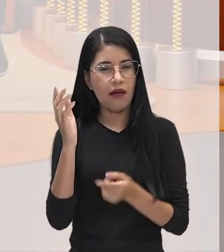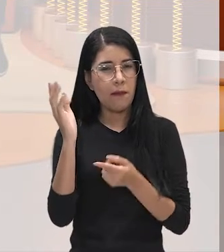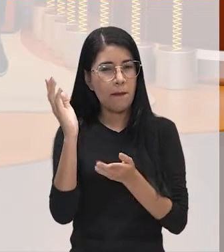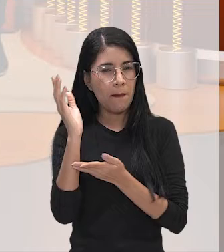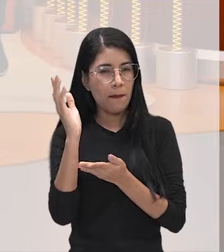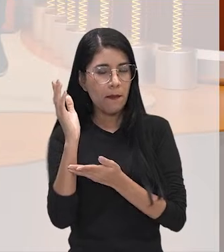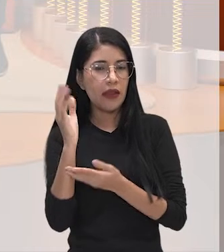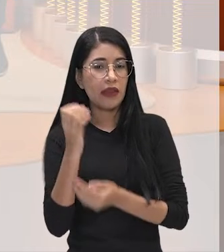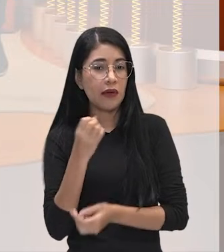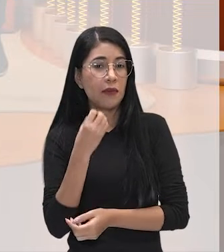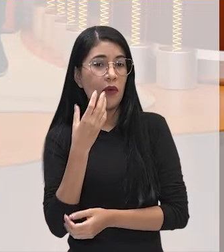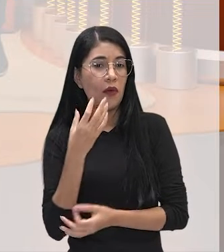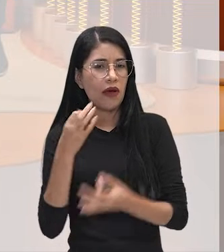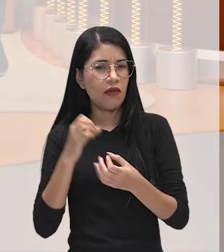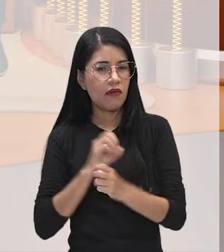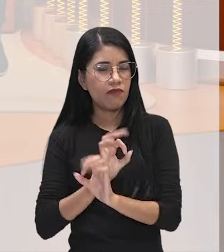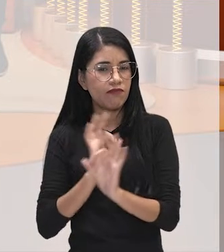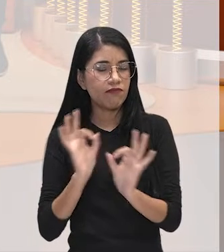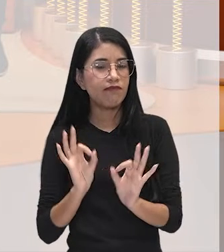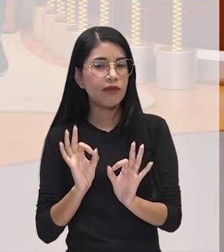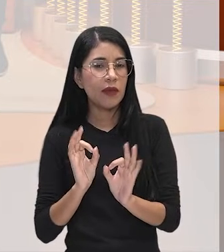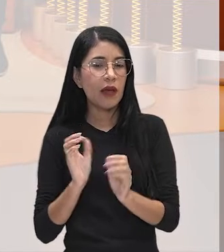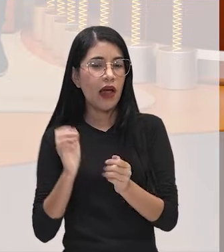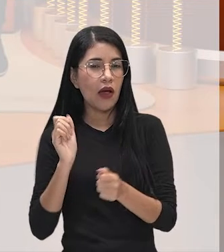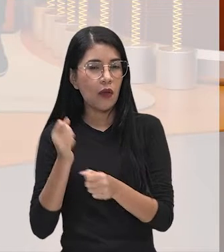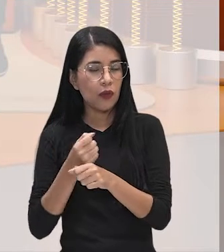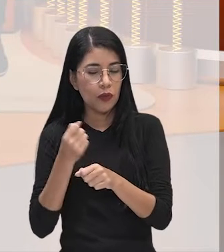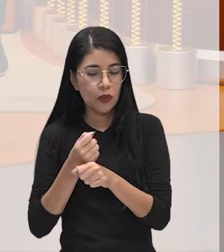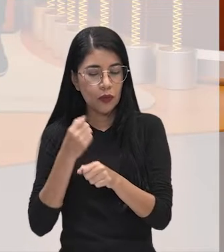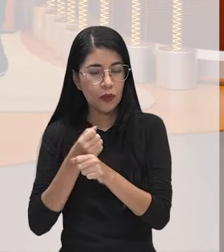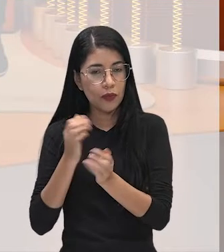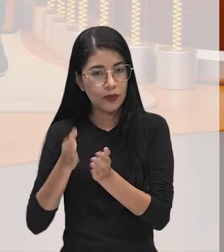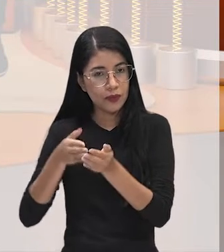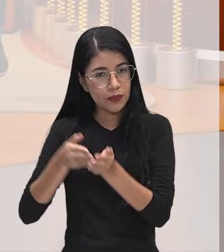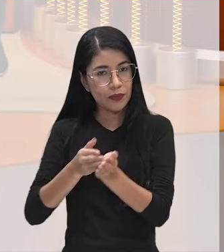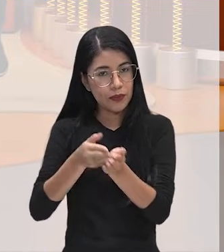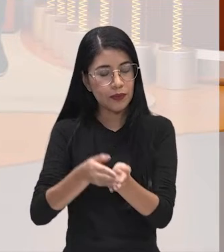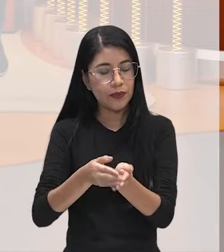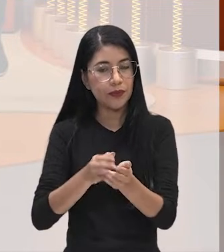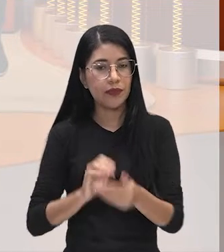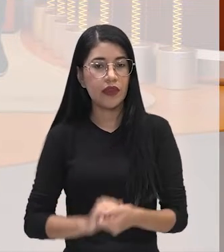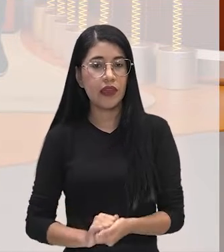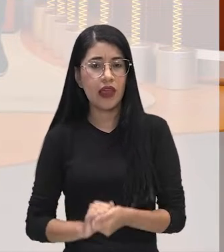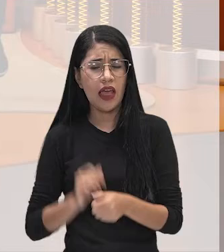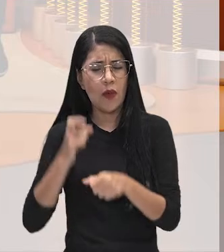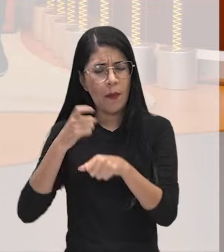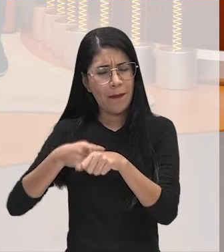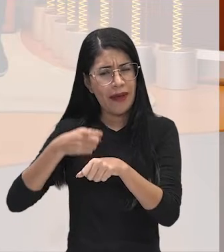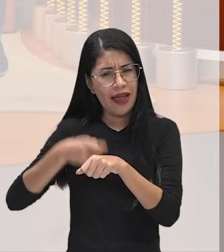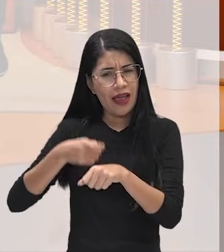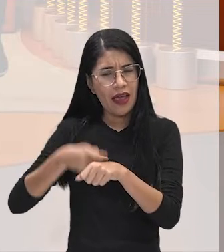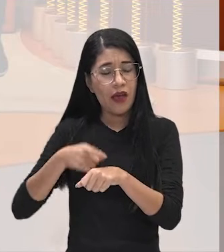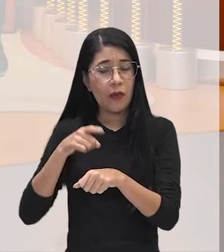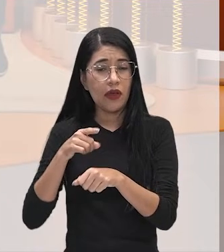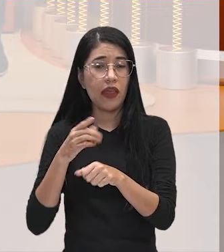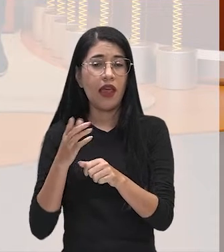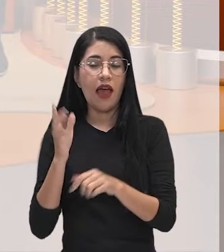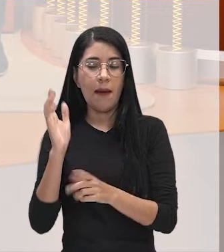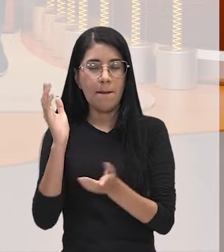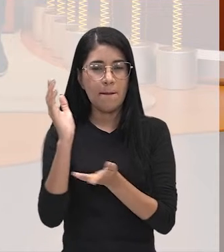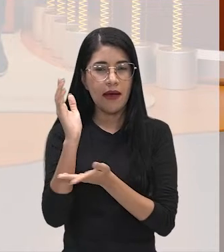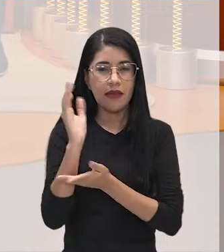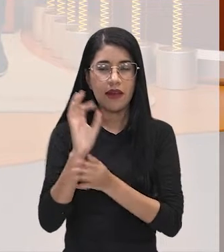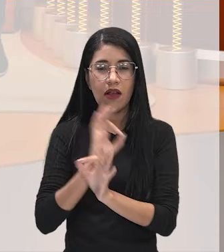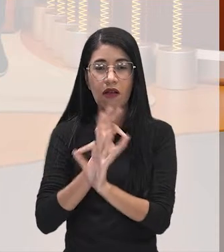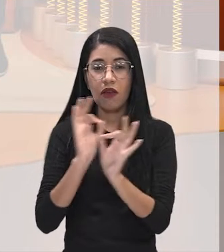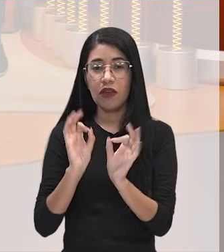então, né, fazer a construção então de navios. Navios esses resistentes, porque a madeira de cedro, ela é